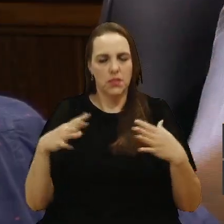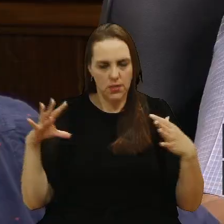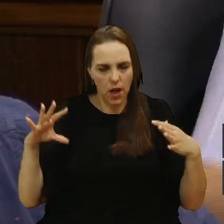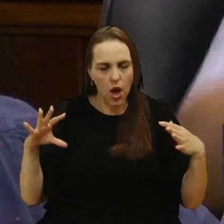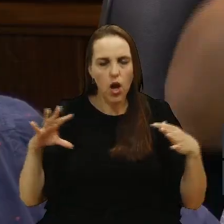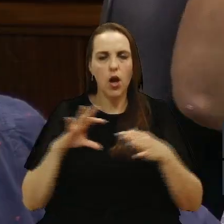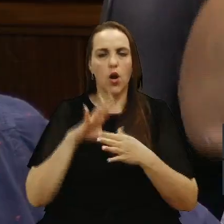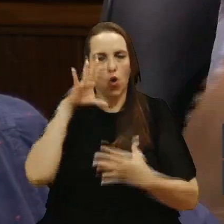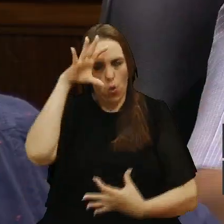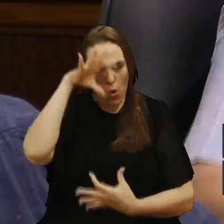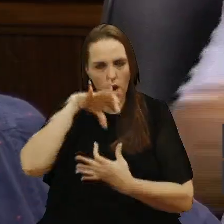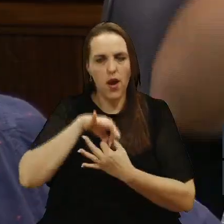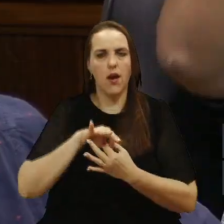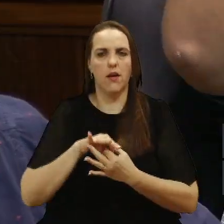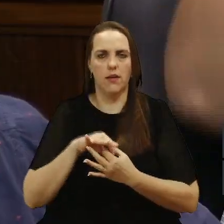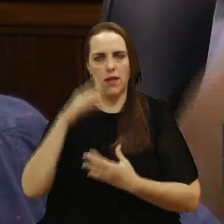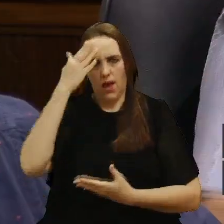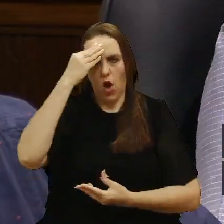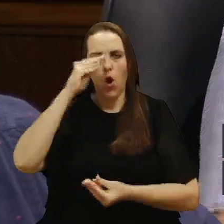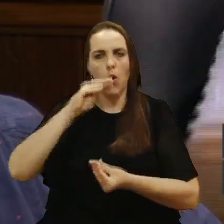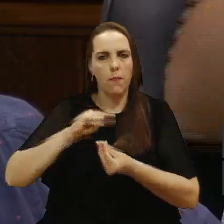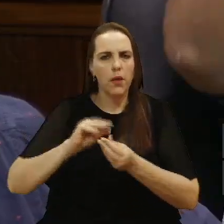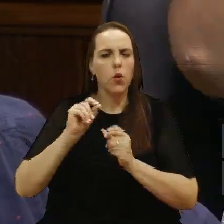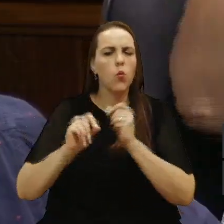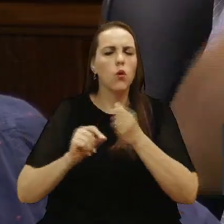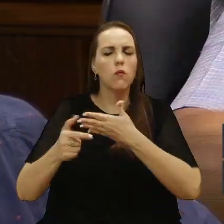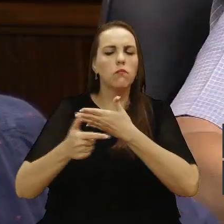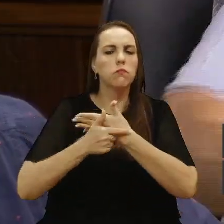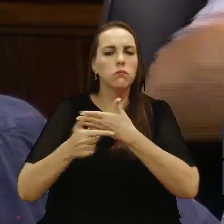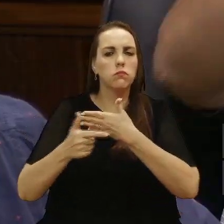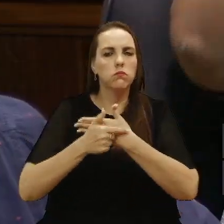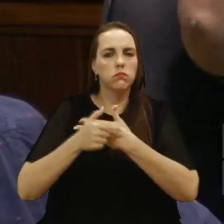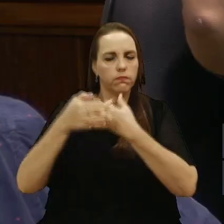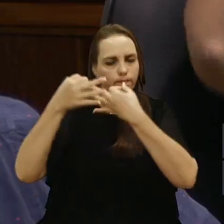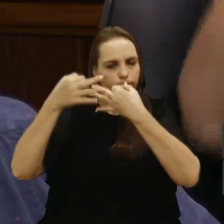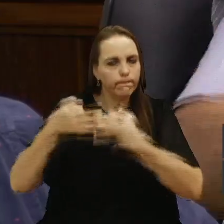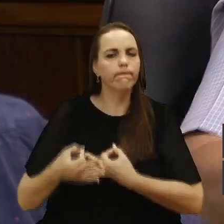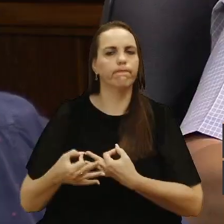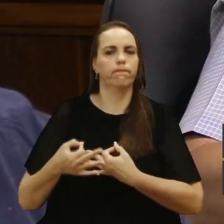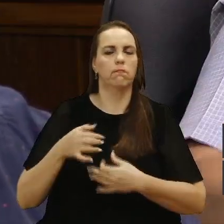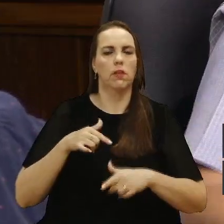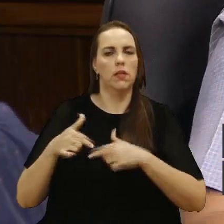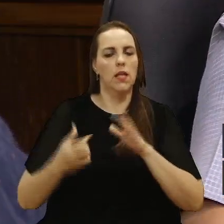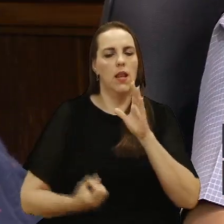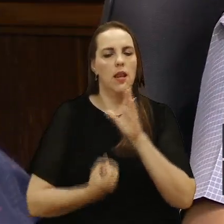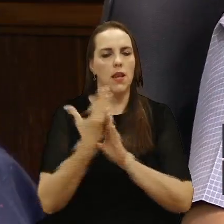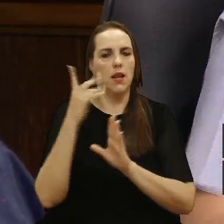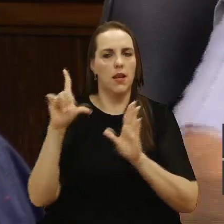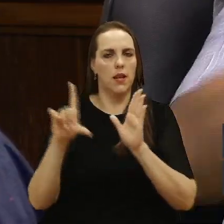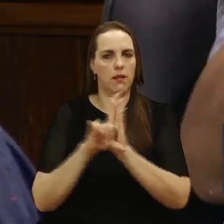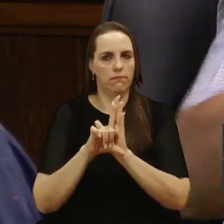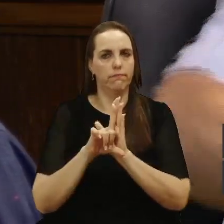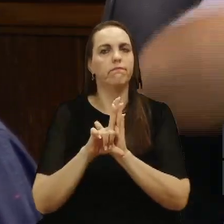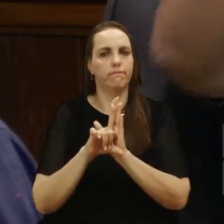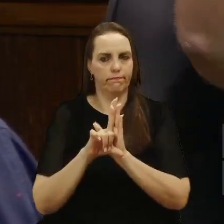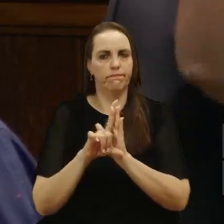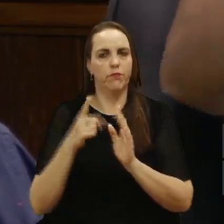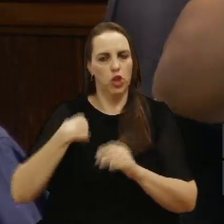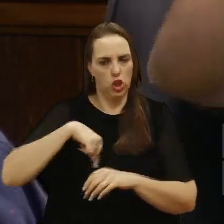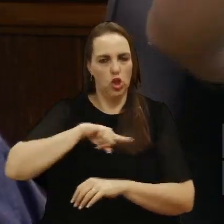a nossa compreensão da função sagrada de legislar, daquilo que não rouba